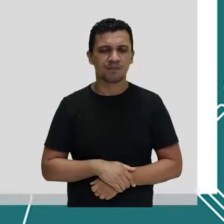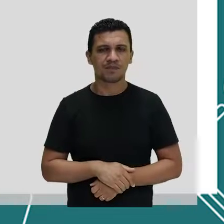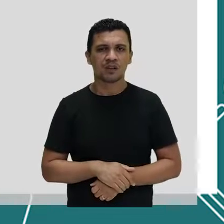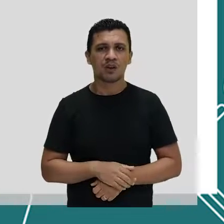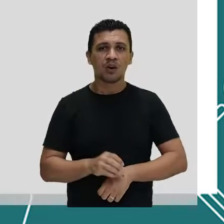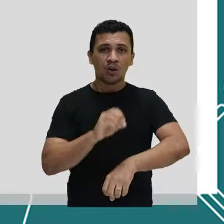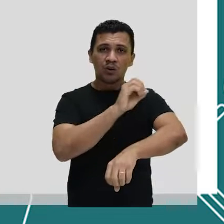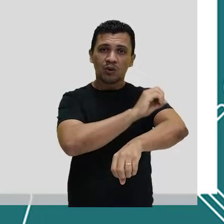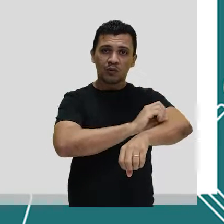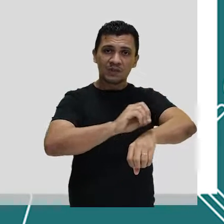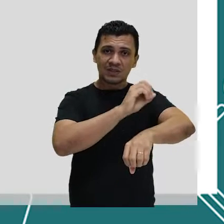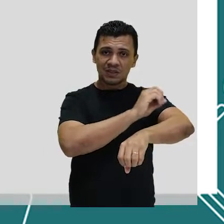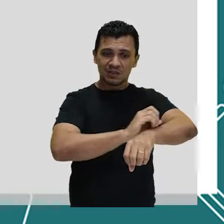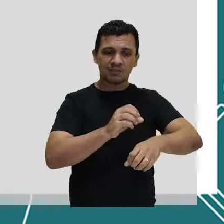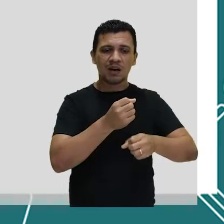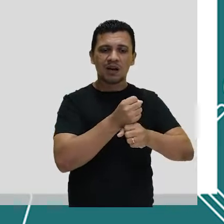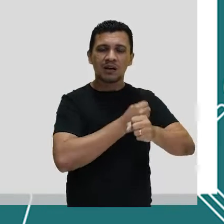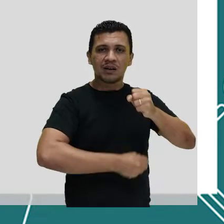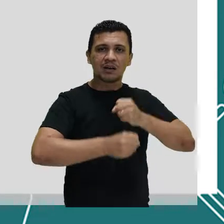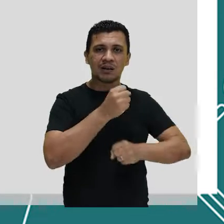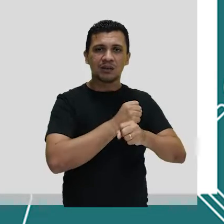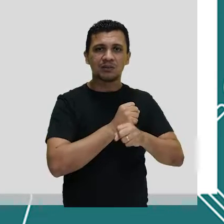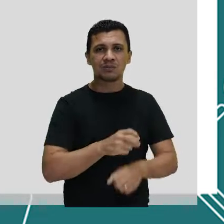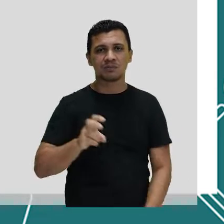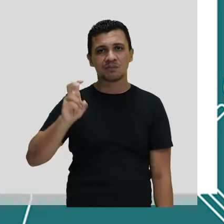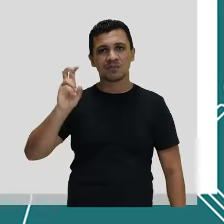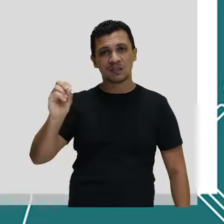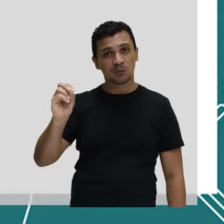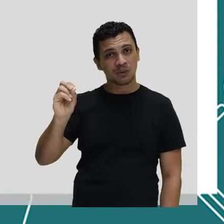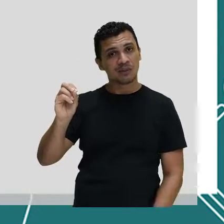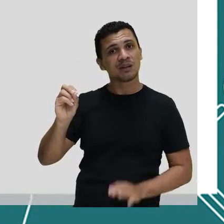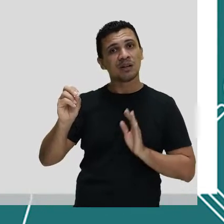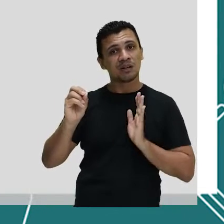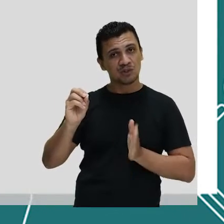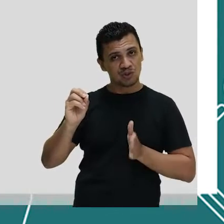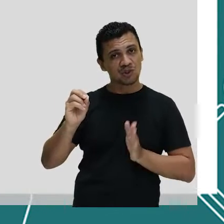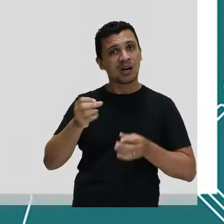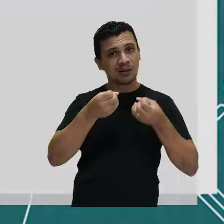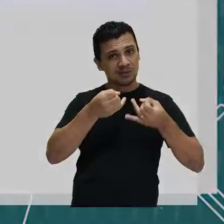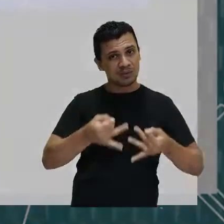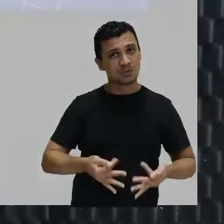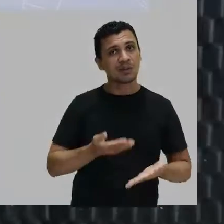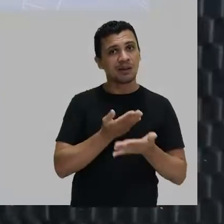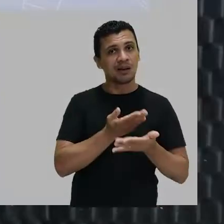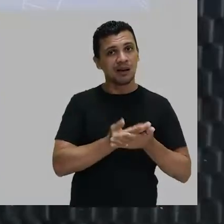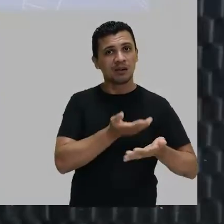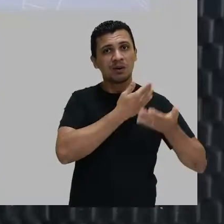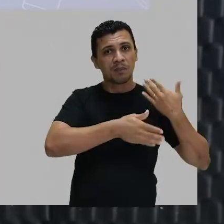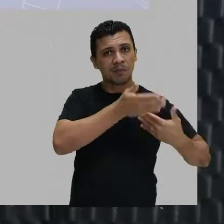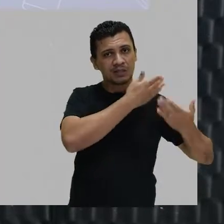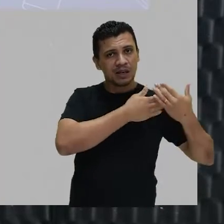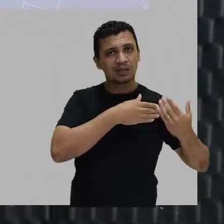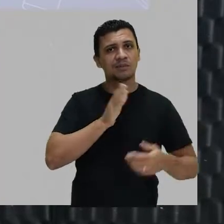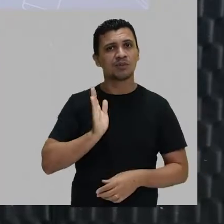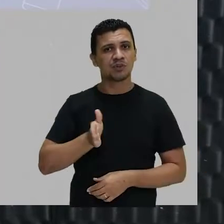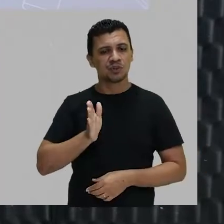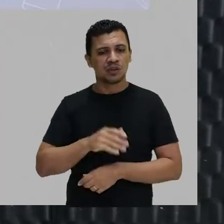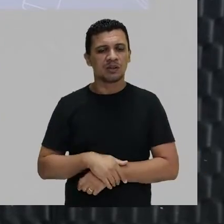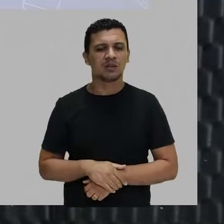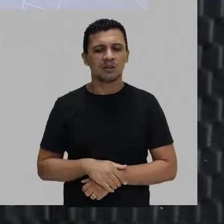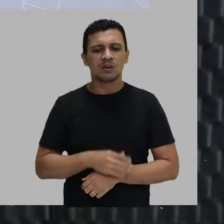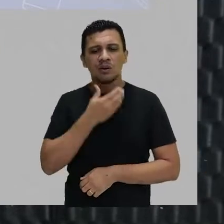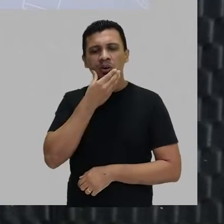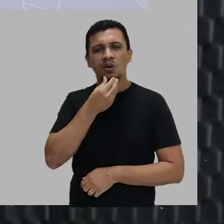80, já falei bastante do Oficina, vou dar só uma passada rápida. Pesquisem porque a gente tem bastante material sobre ele. Na figura do Zé